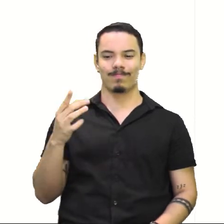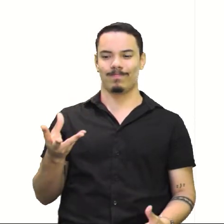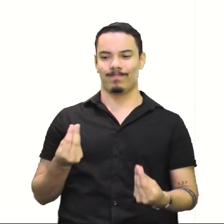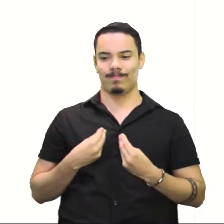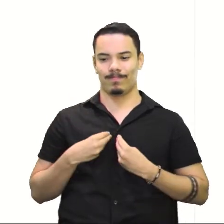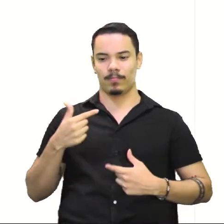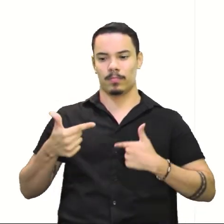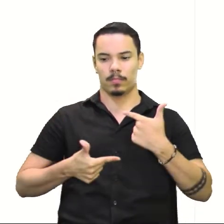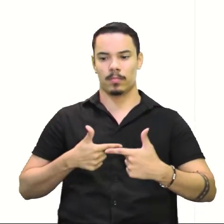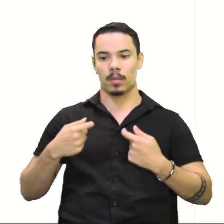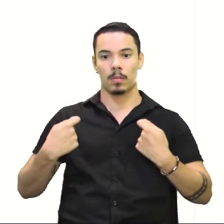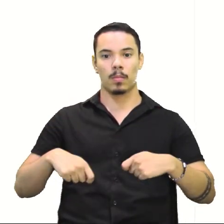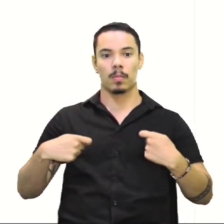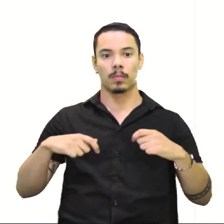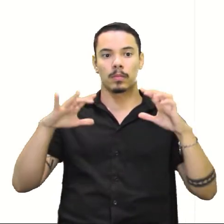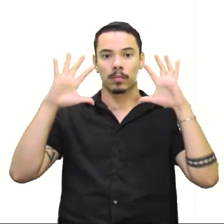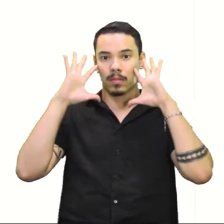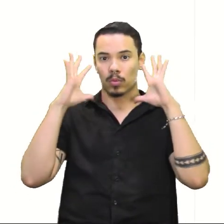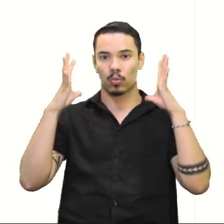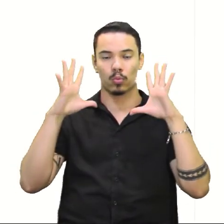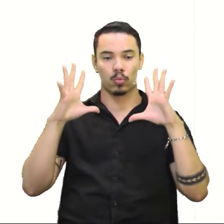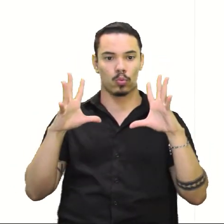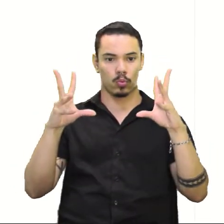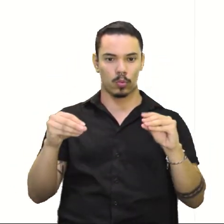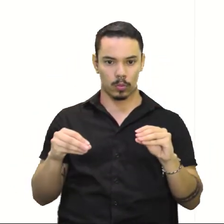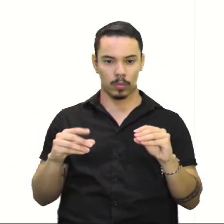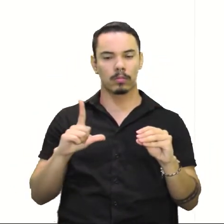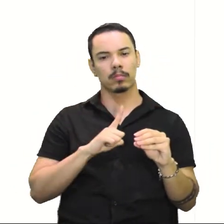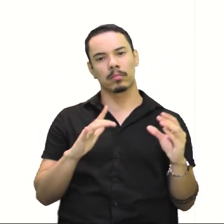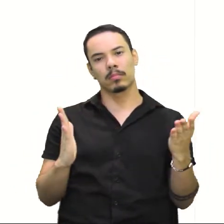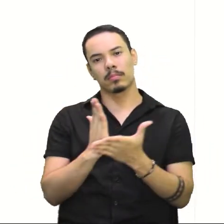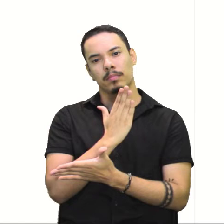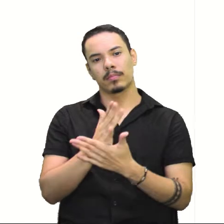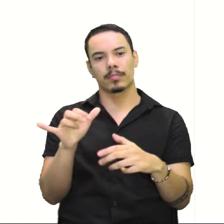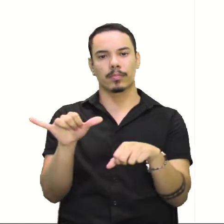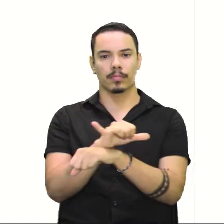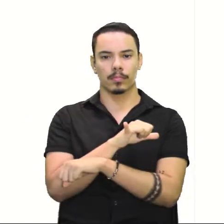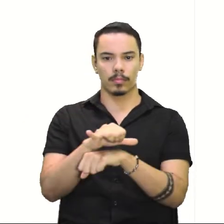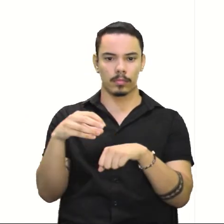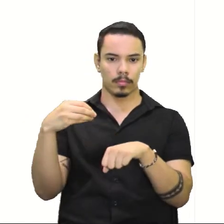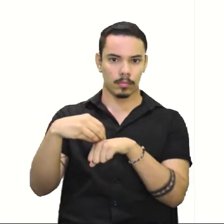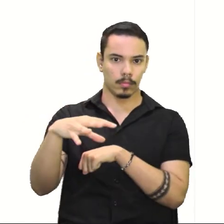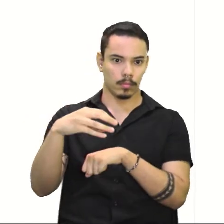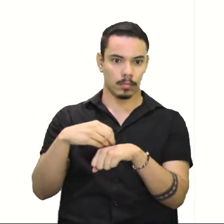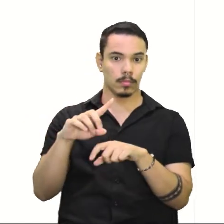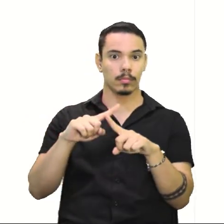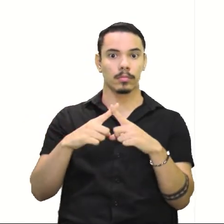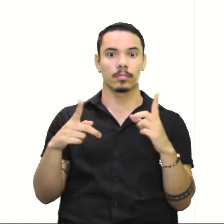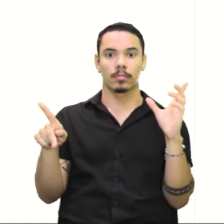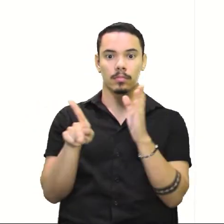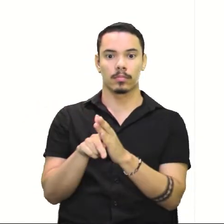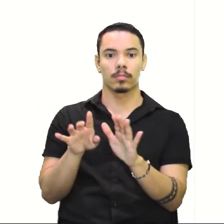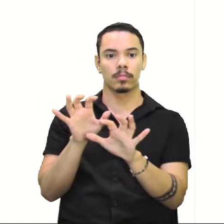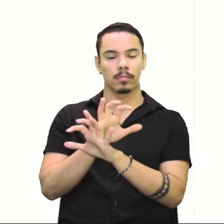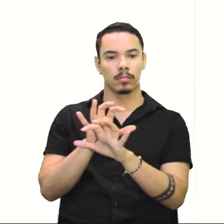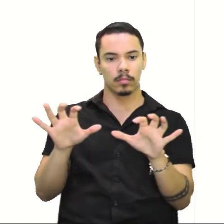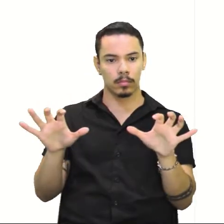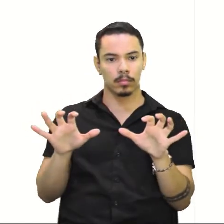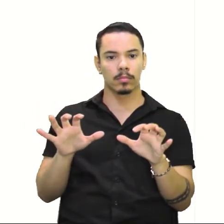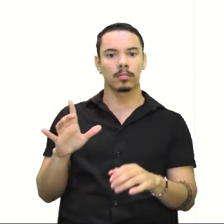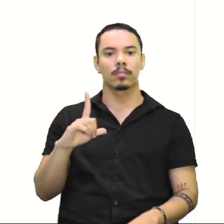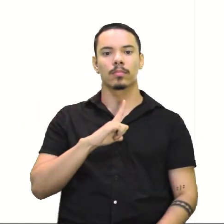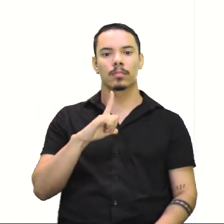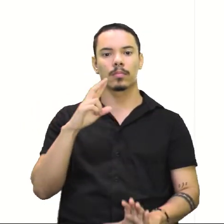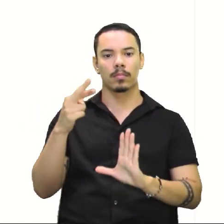tem que resolver tudo. E aí nós temos algumas estratégias legais. Mas o polinômio é x ao cubo menos 5x ao